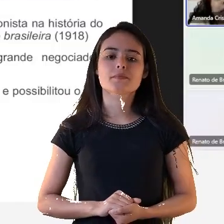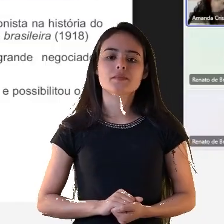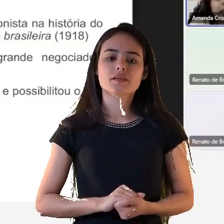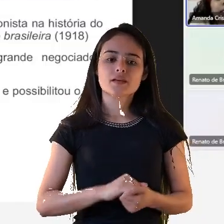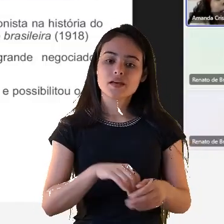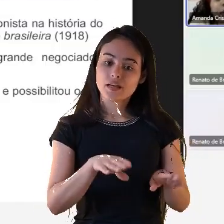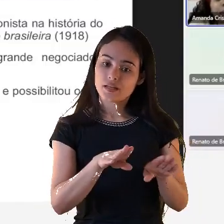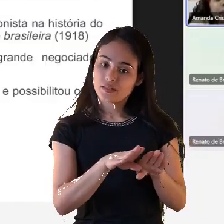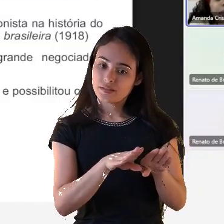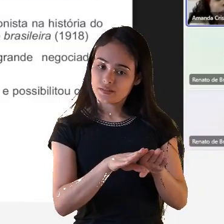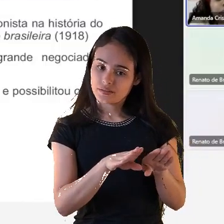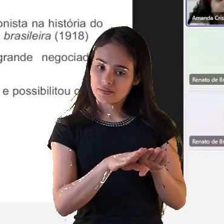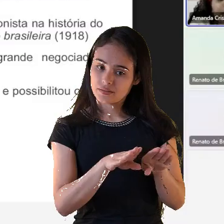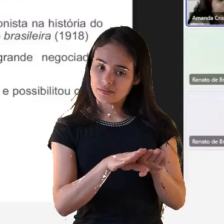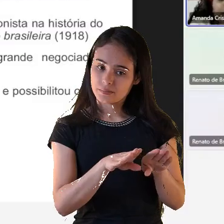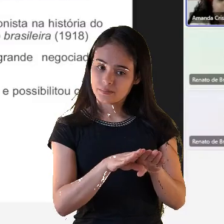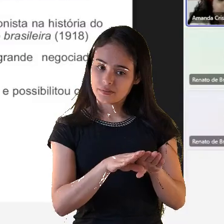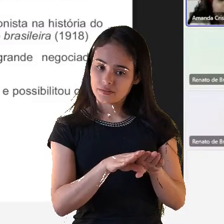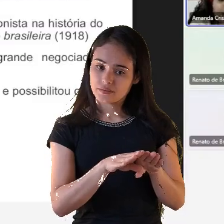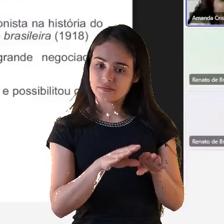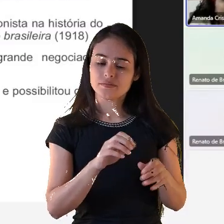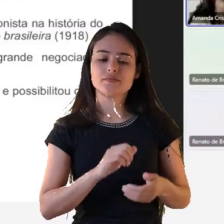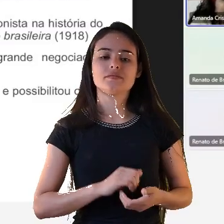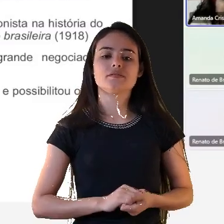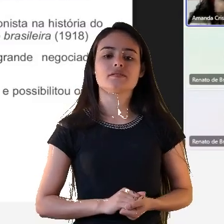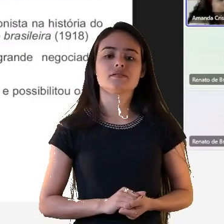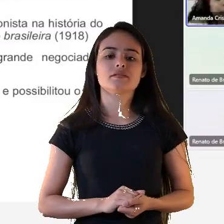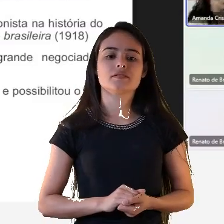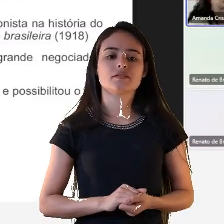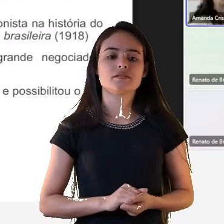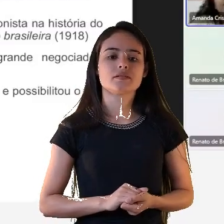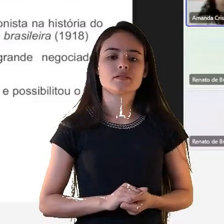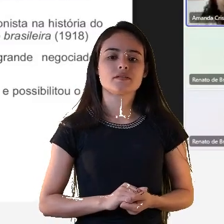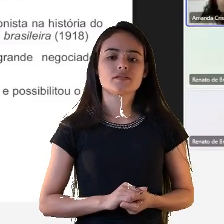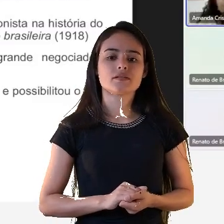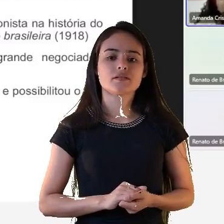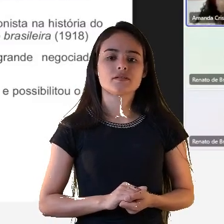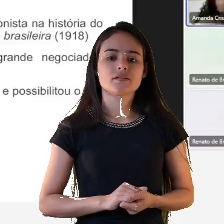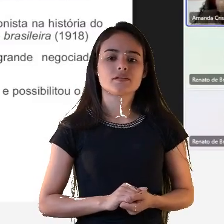né? Essa obra que vai trazer essa ideia